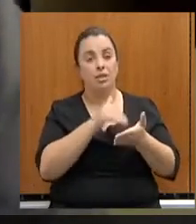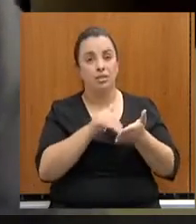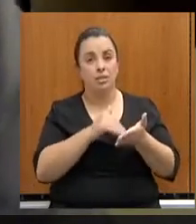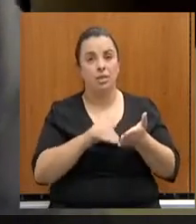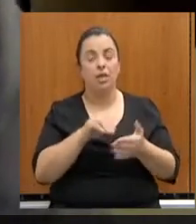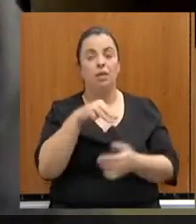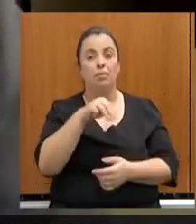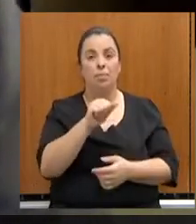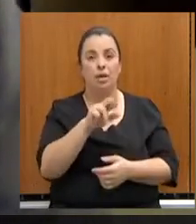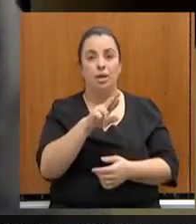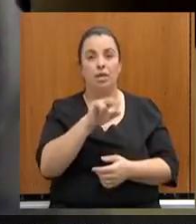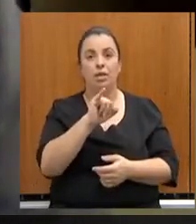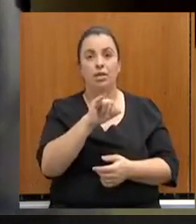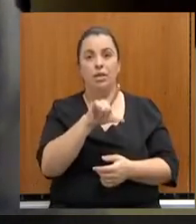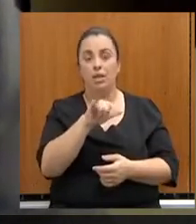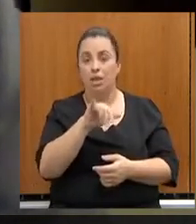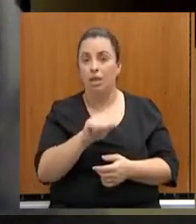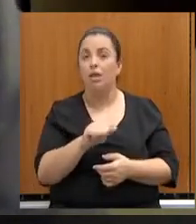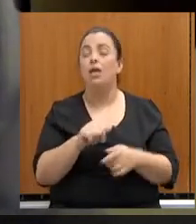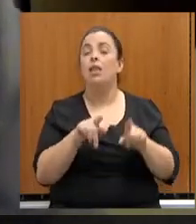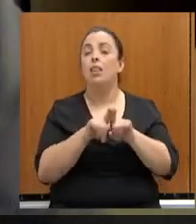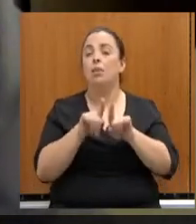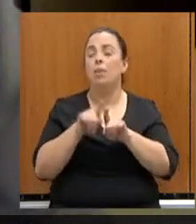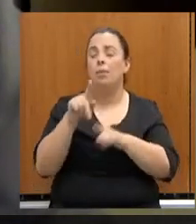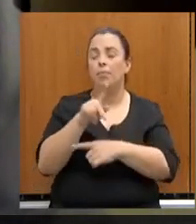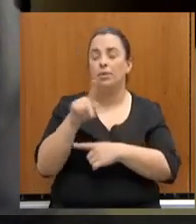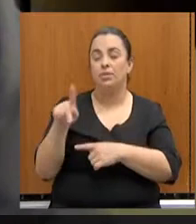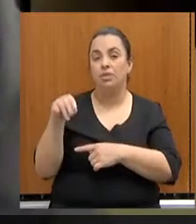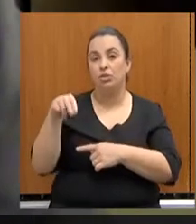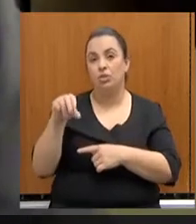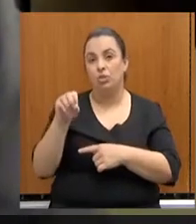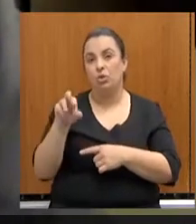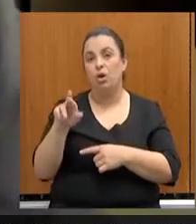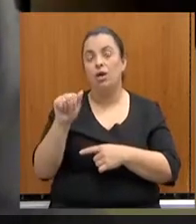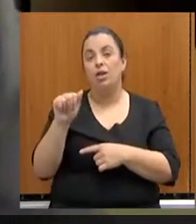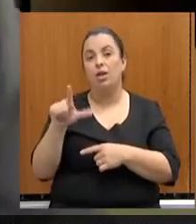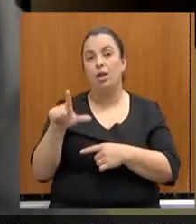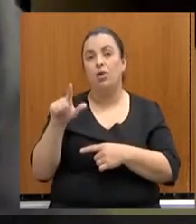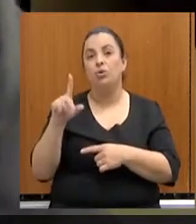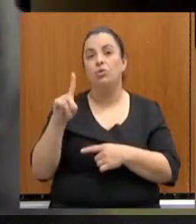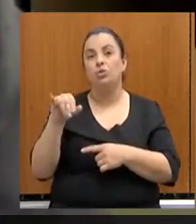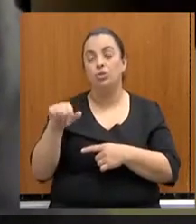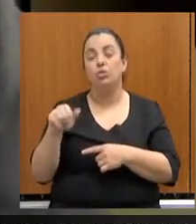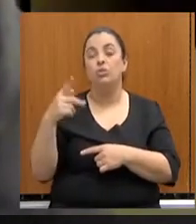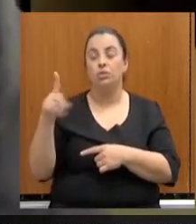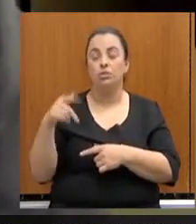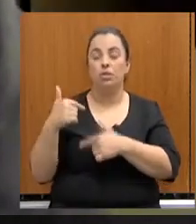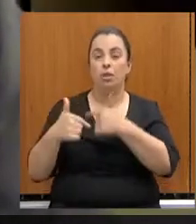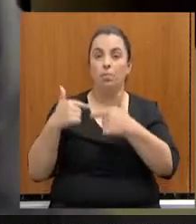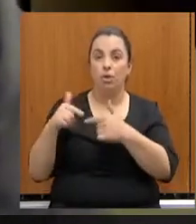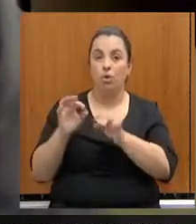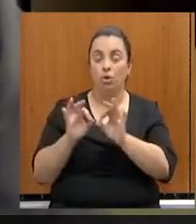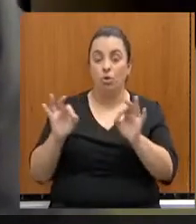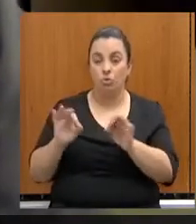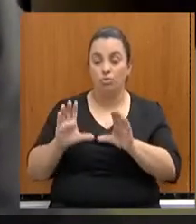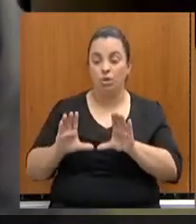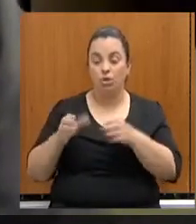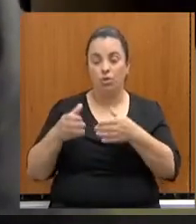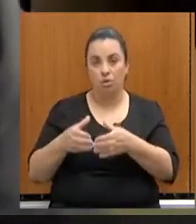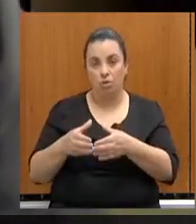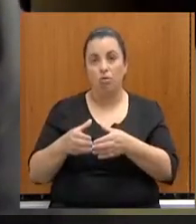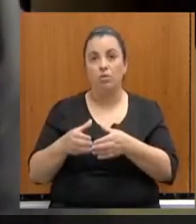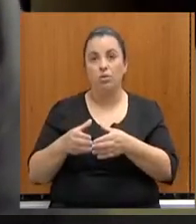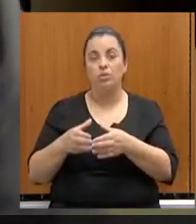ao presidente para autismo que vem fazendo um excelente trabalho na comissão de